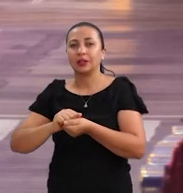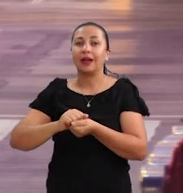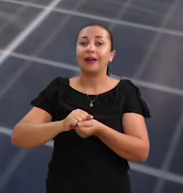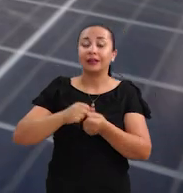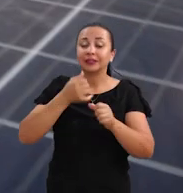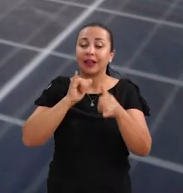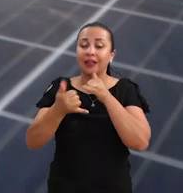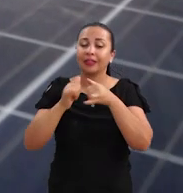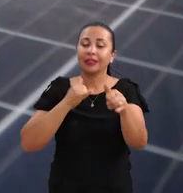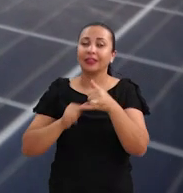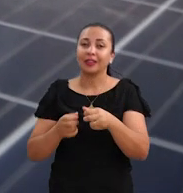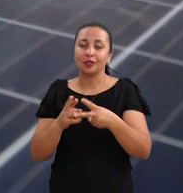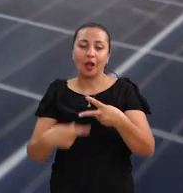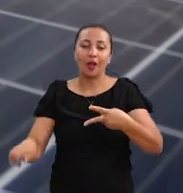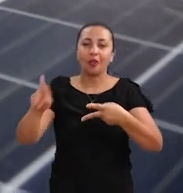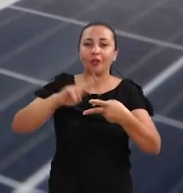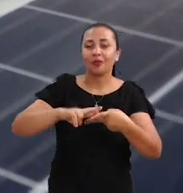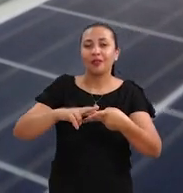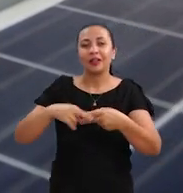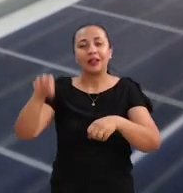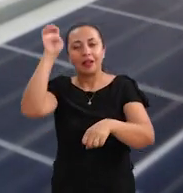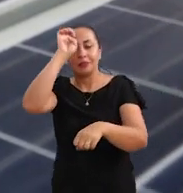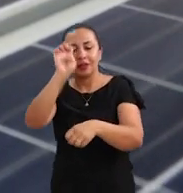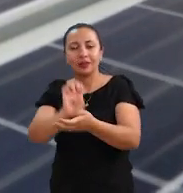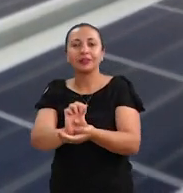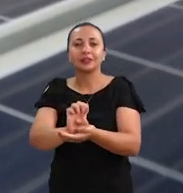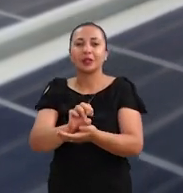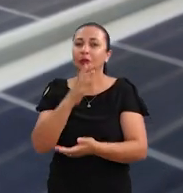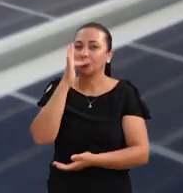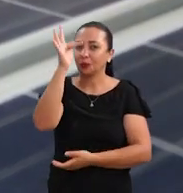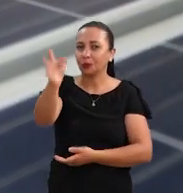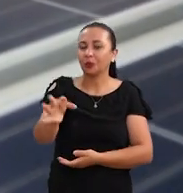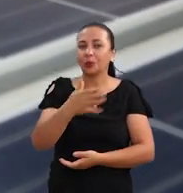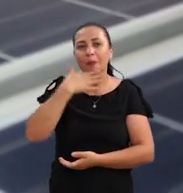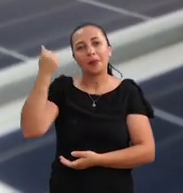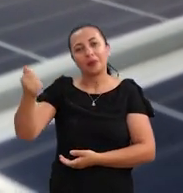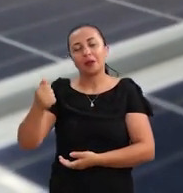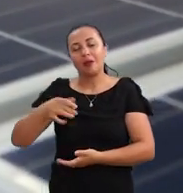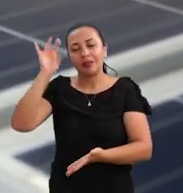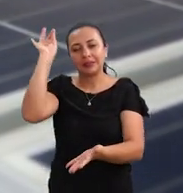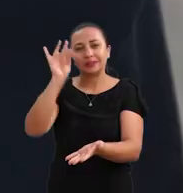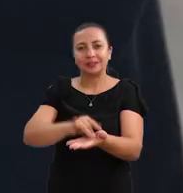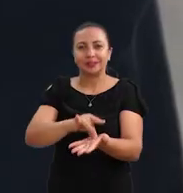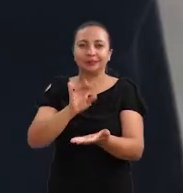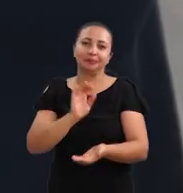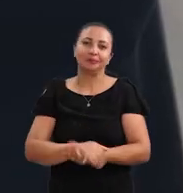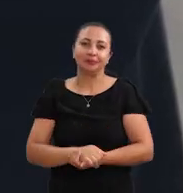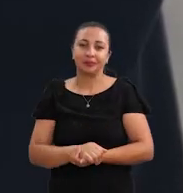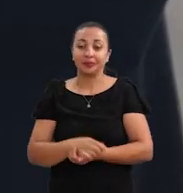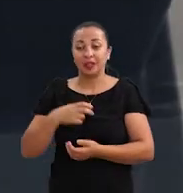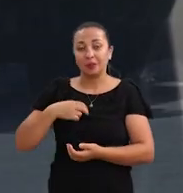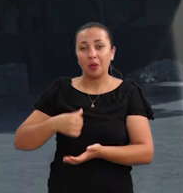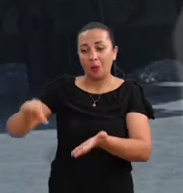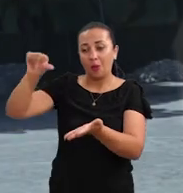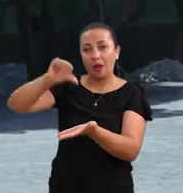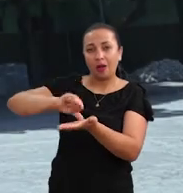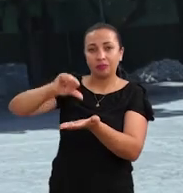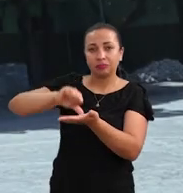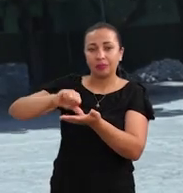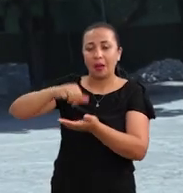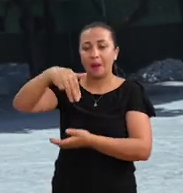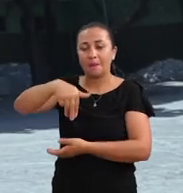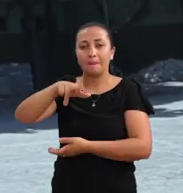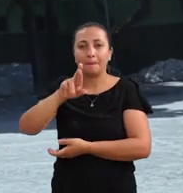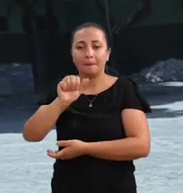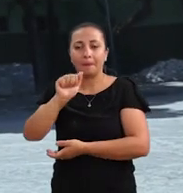as energias renováveis são a esperança de um futuro mais sustentável e eficiente. Estamos no campus de Maracanaú,